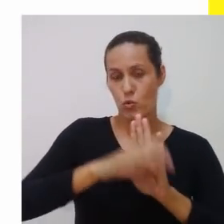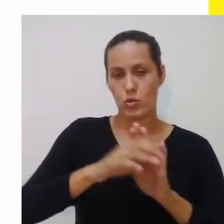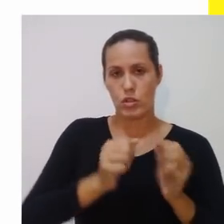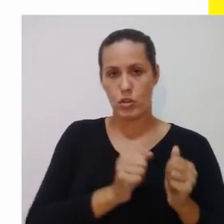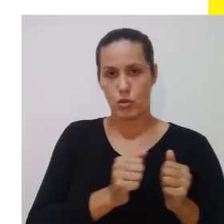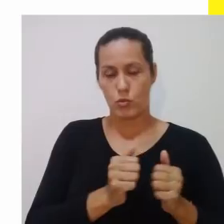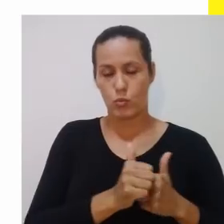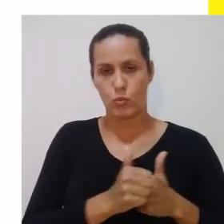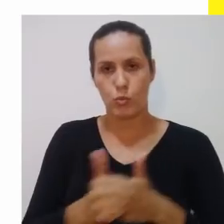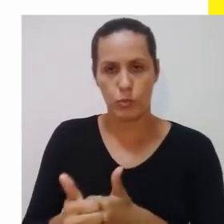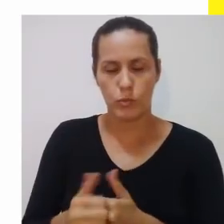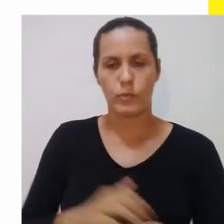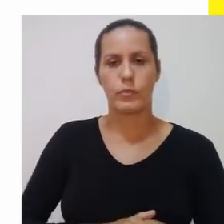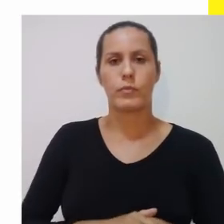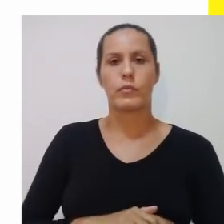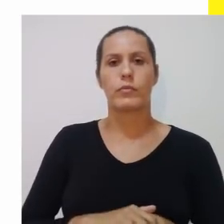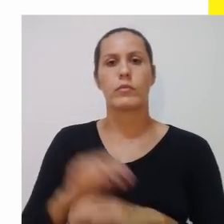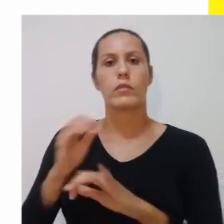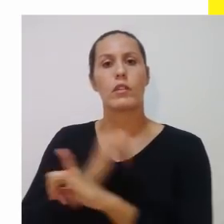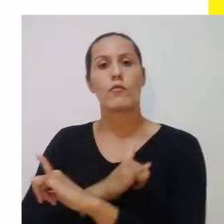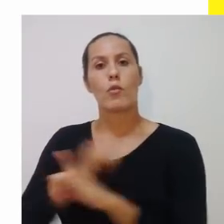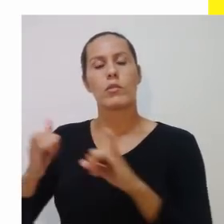nesse conceito, venha junto comigo.